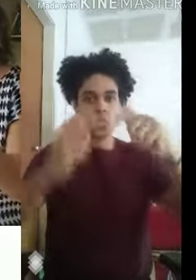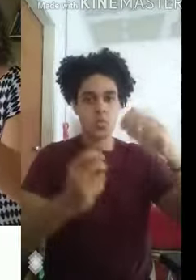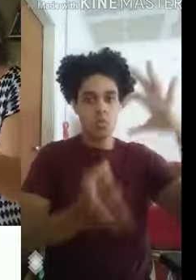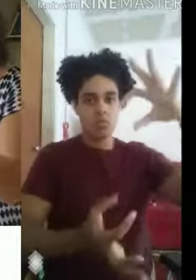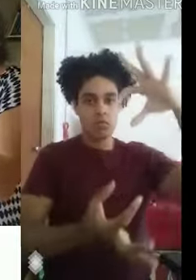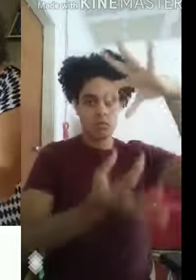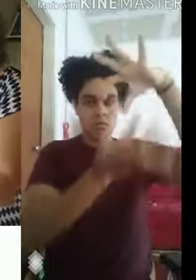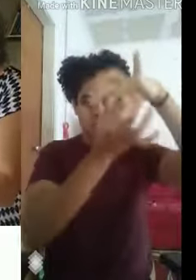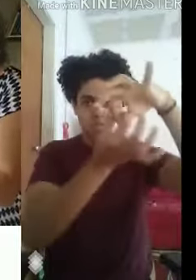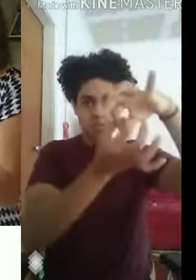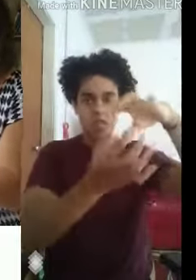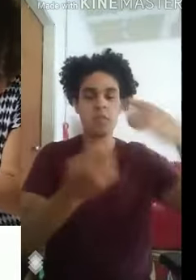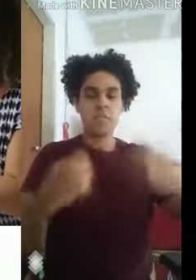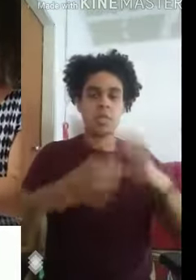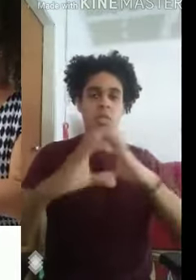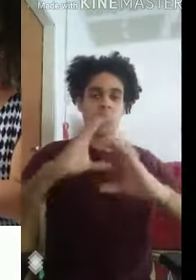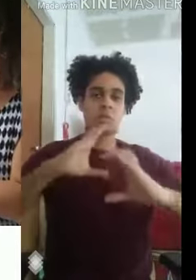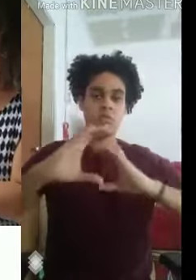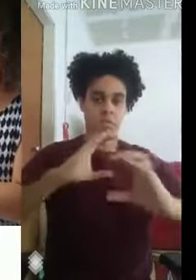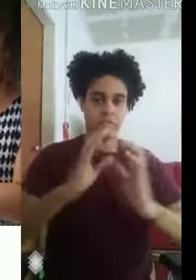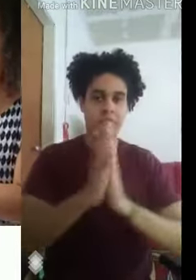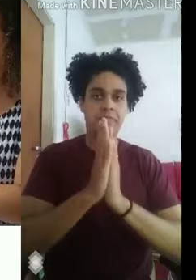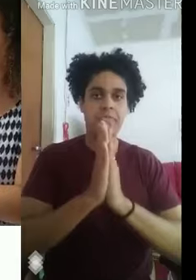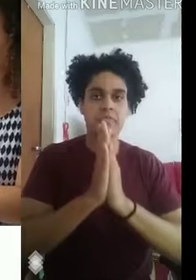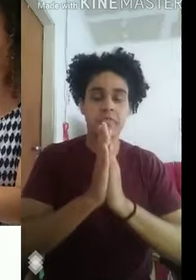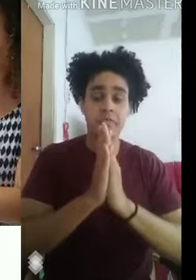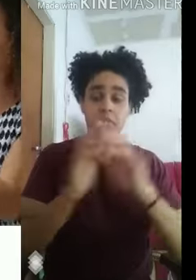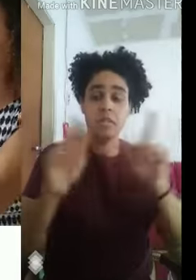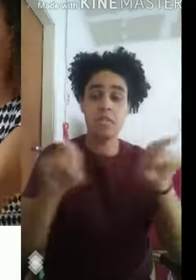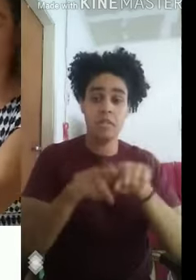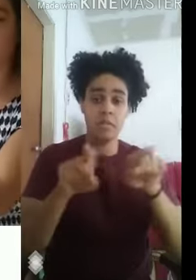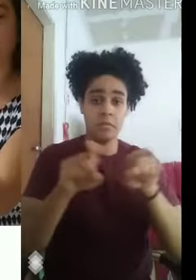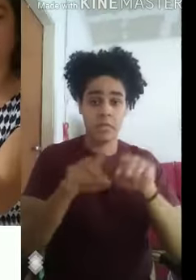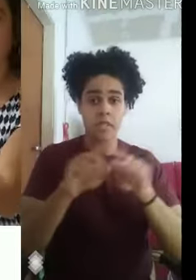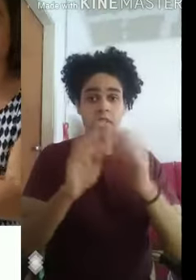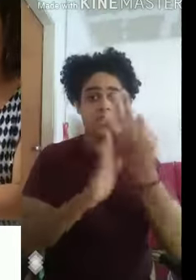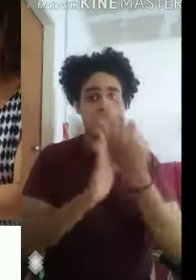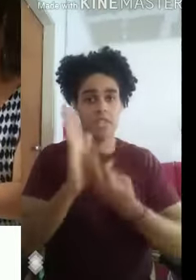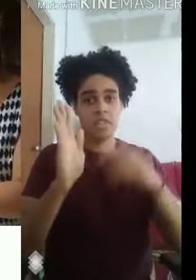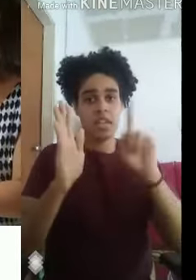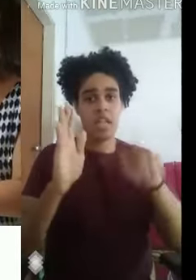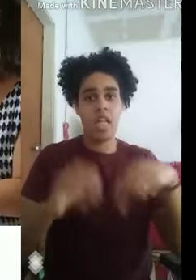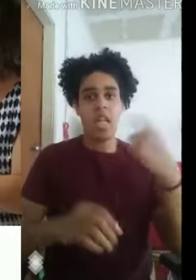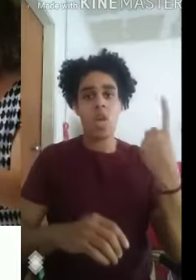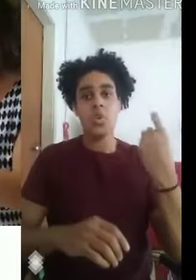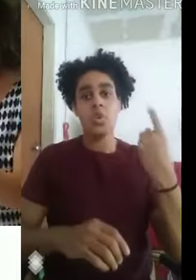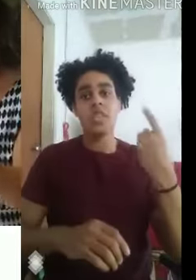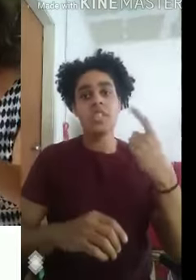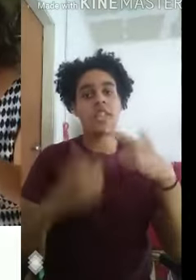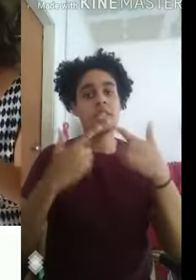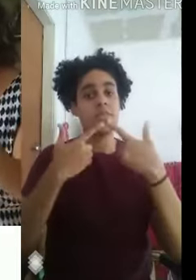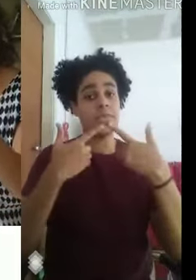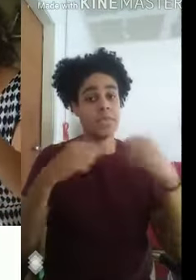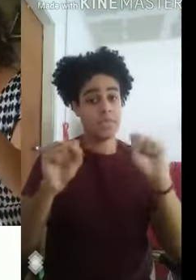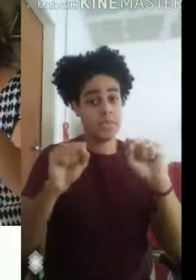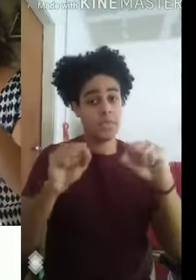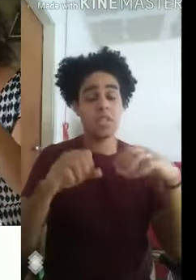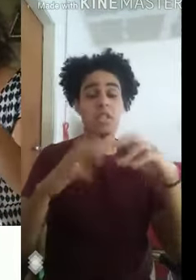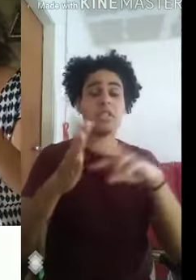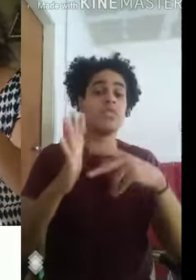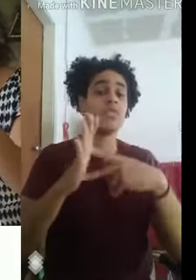precisam comunicar. Além disso, o texto é uma unidade linguística, ou seja, a gente